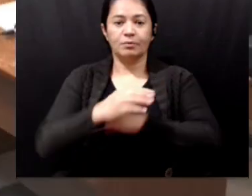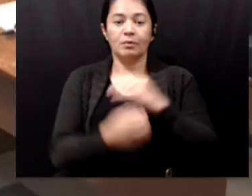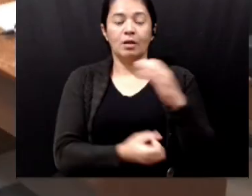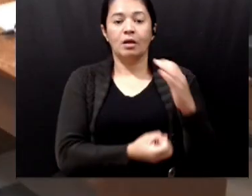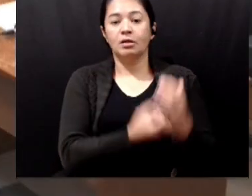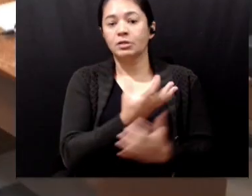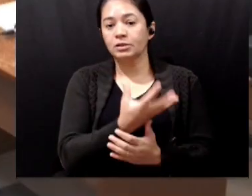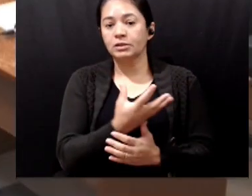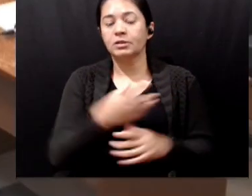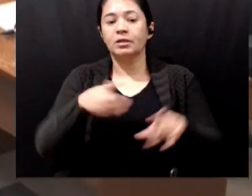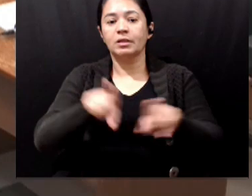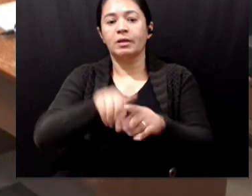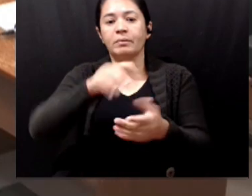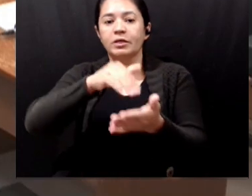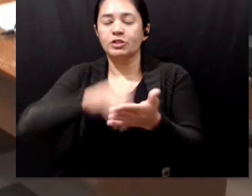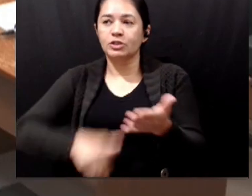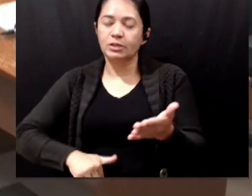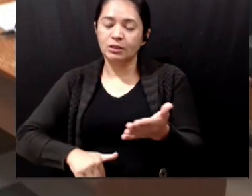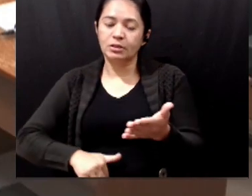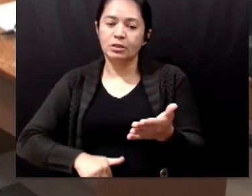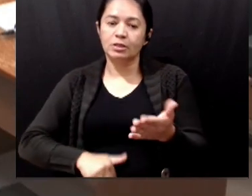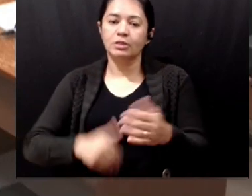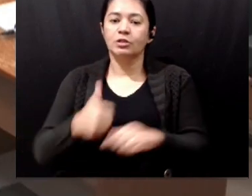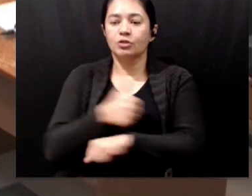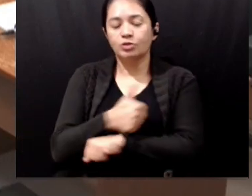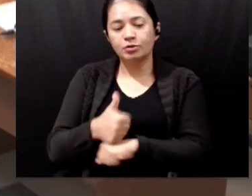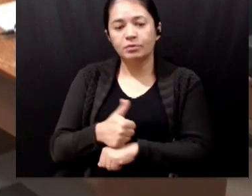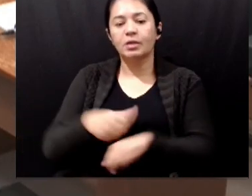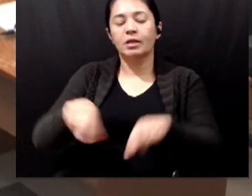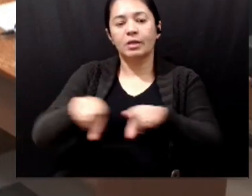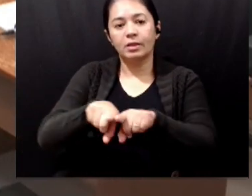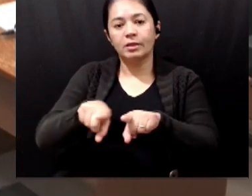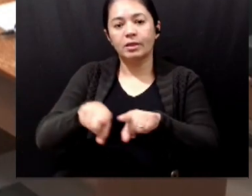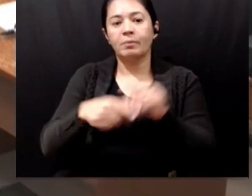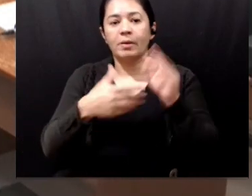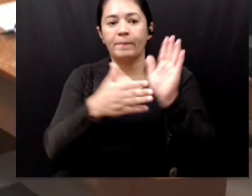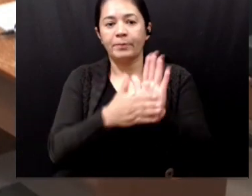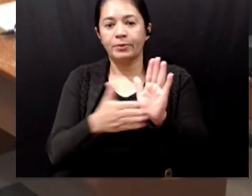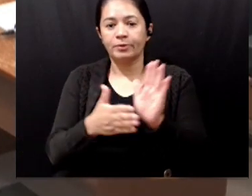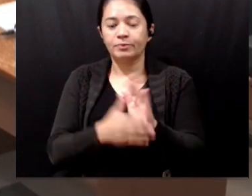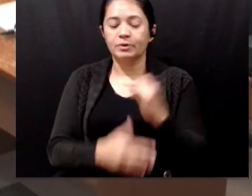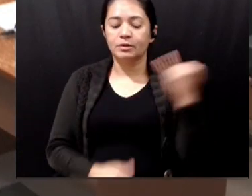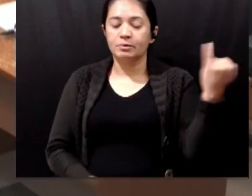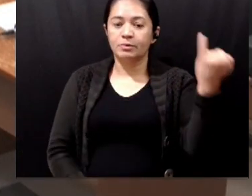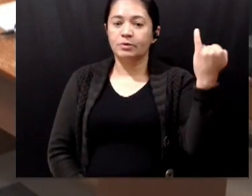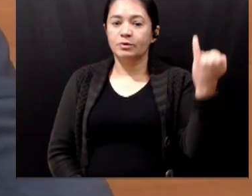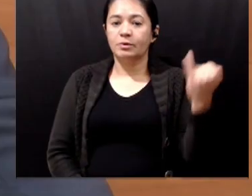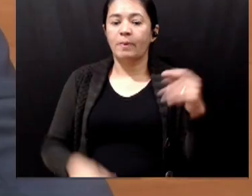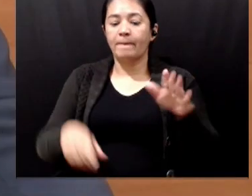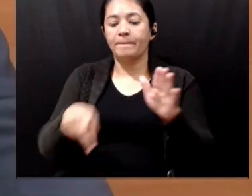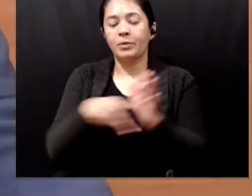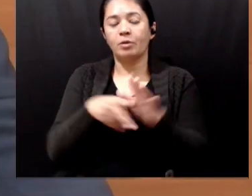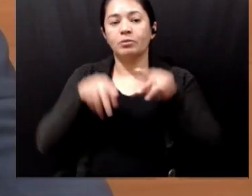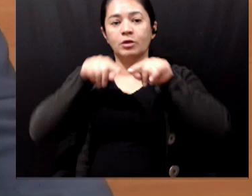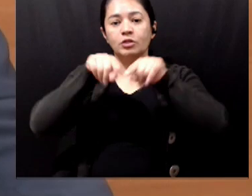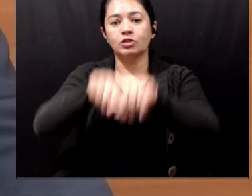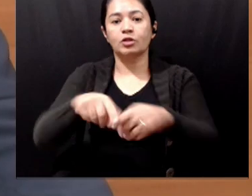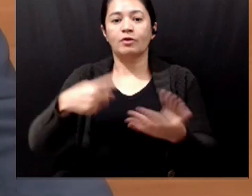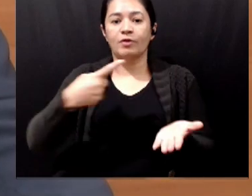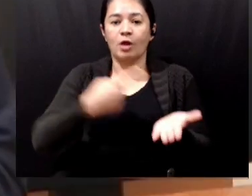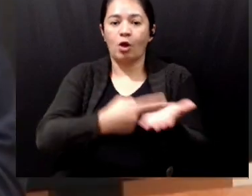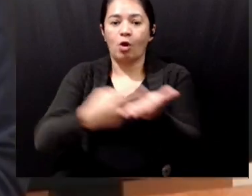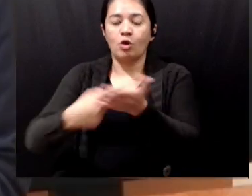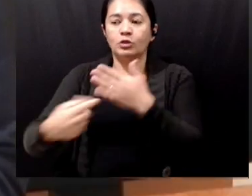extinção de cargos e ainda as proposições relativas a convênios e acordos de qualquer